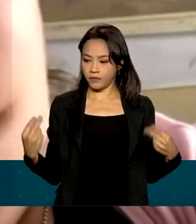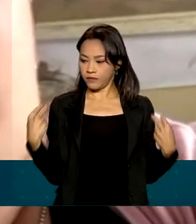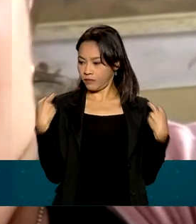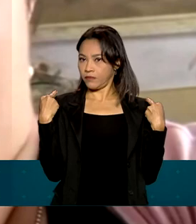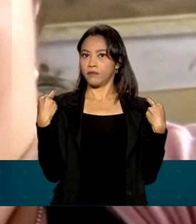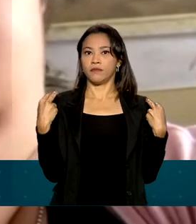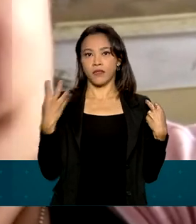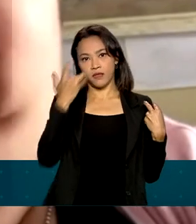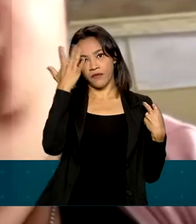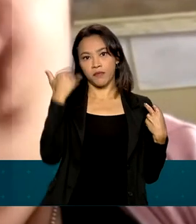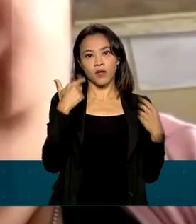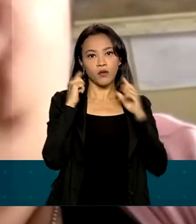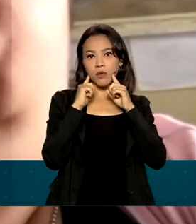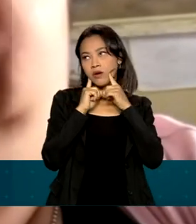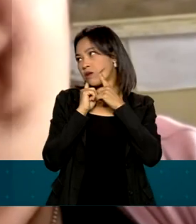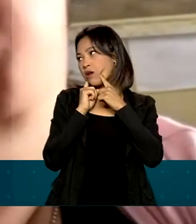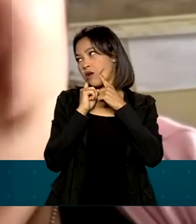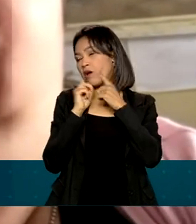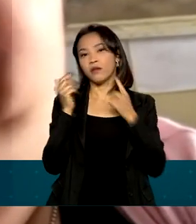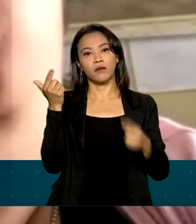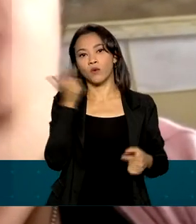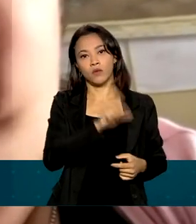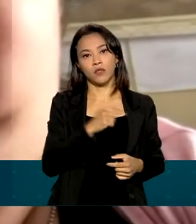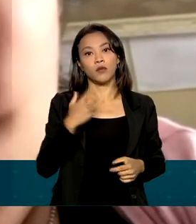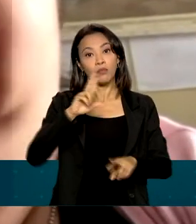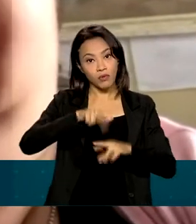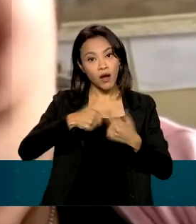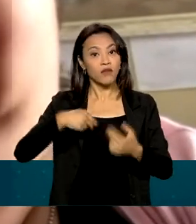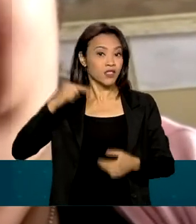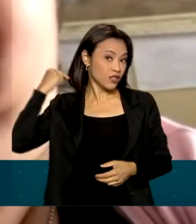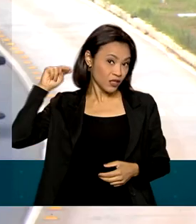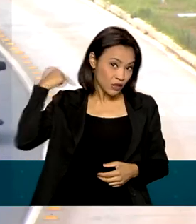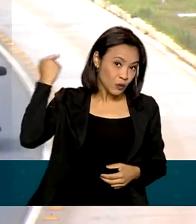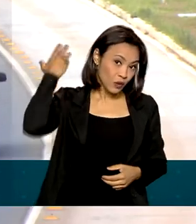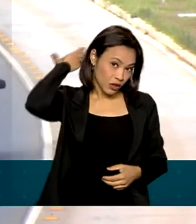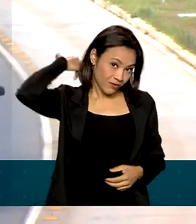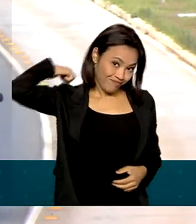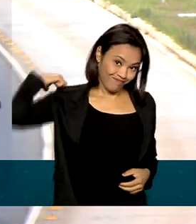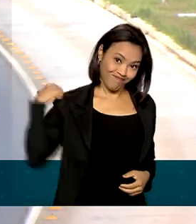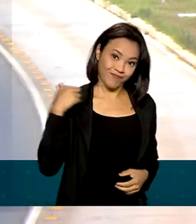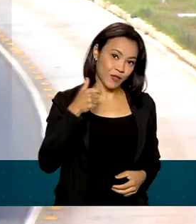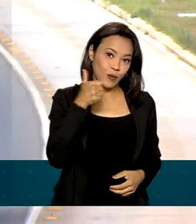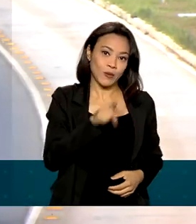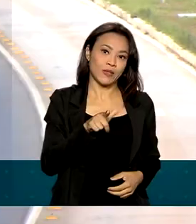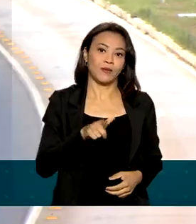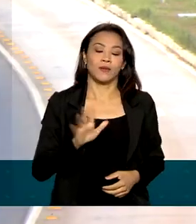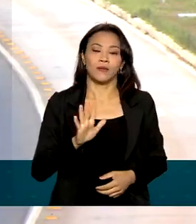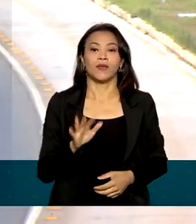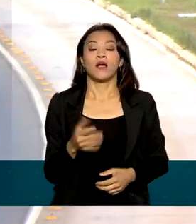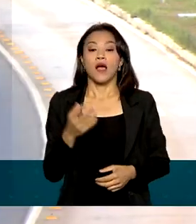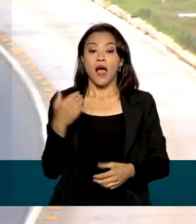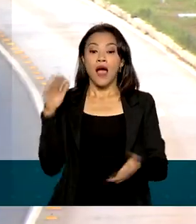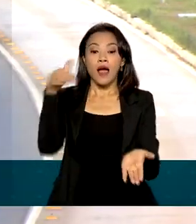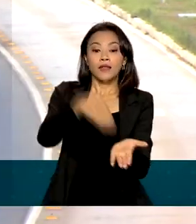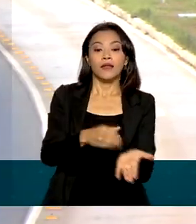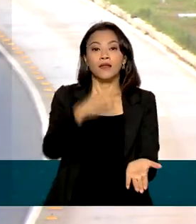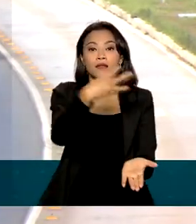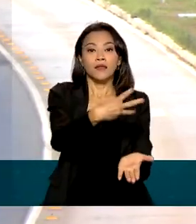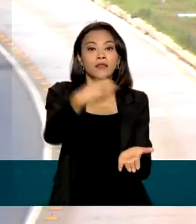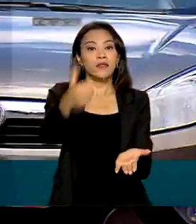já que eu não posso virar tanto o pescoço em função de cirurgias já existentes. Até 31 de dezembro de